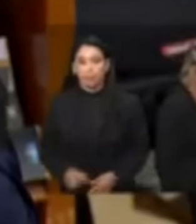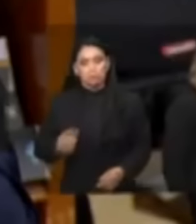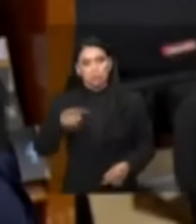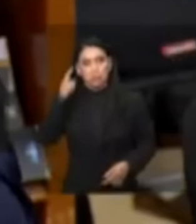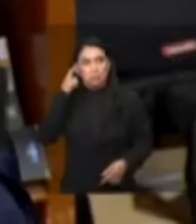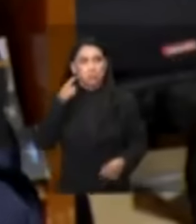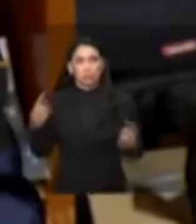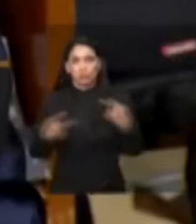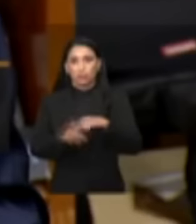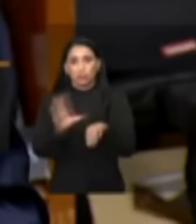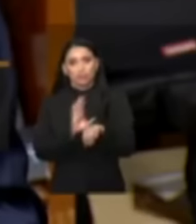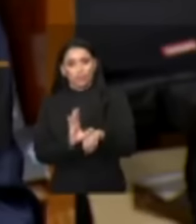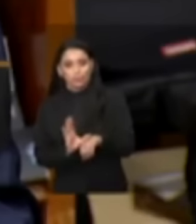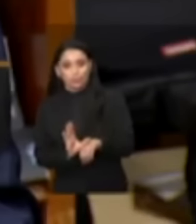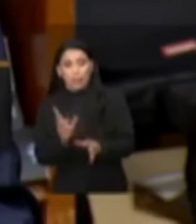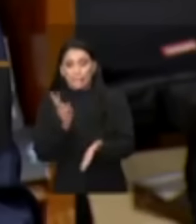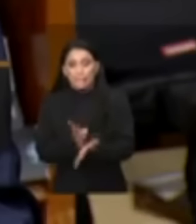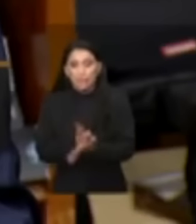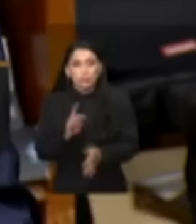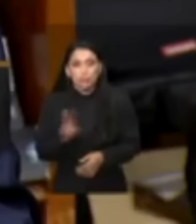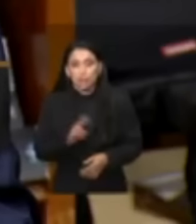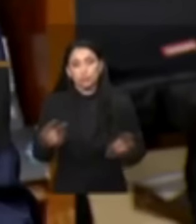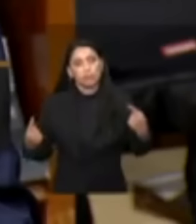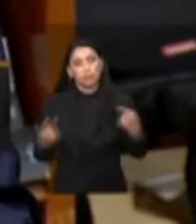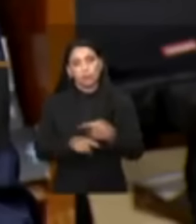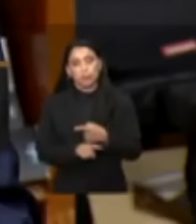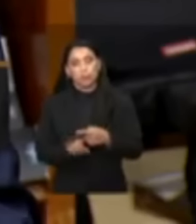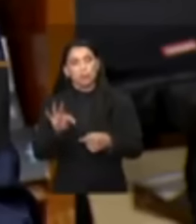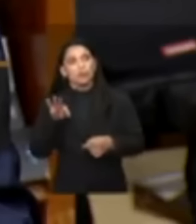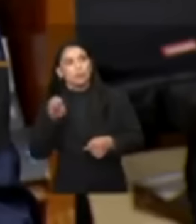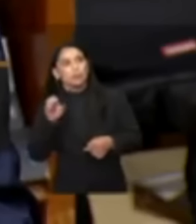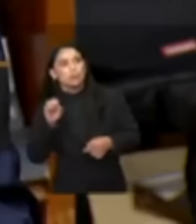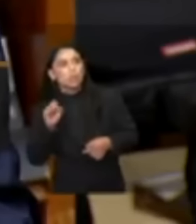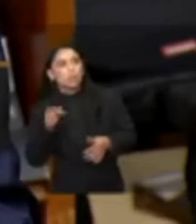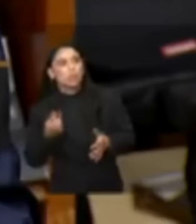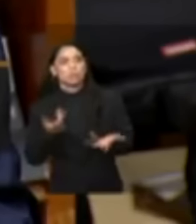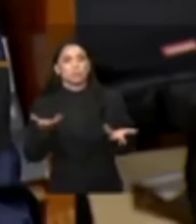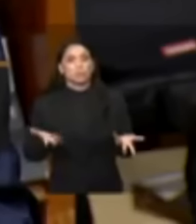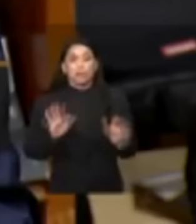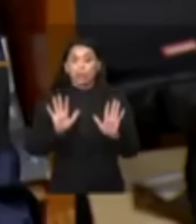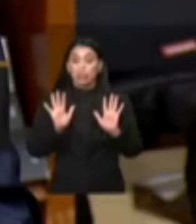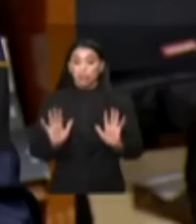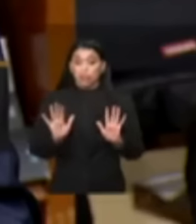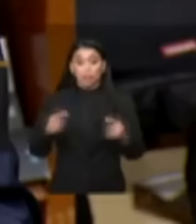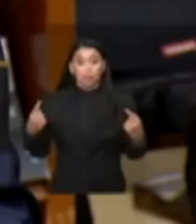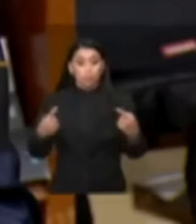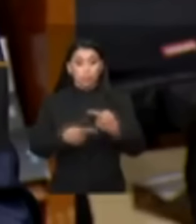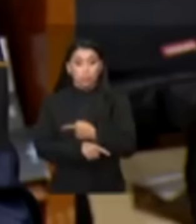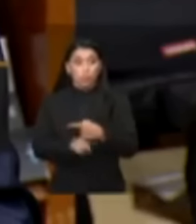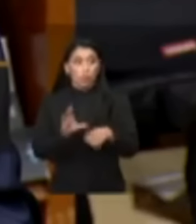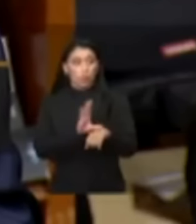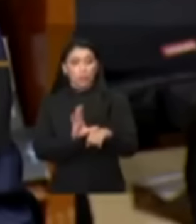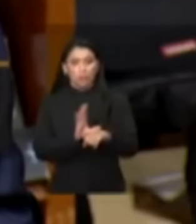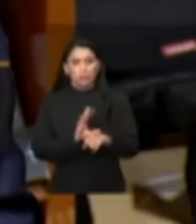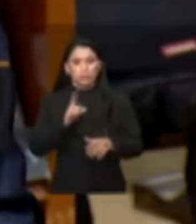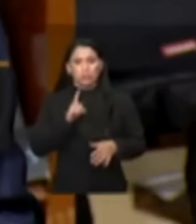constituição mesmo que ela não seja incompatível em tese no seu relato ela pode ser incompatível numa incidência